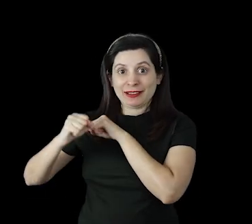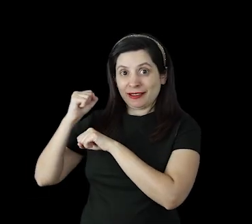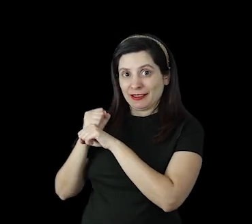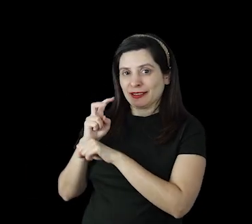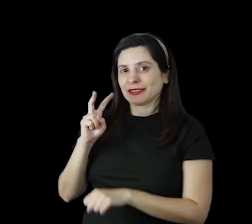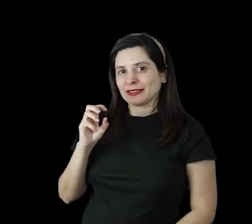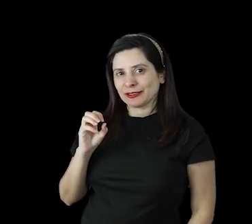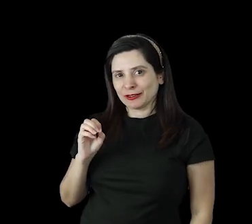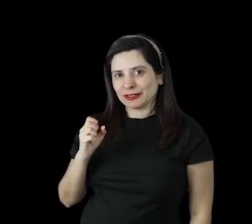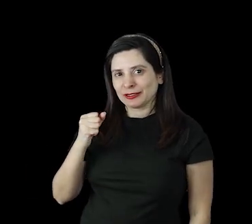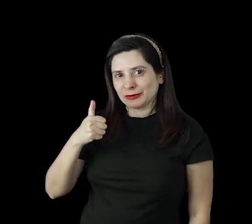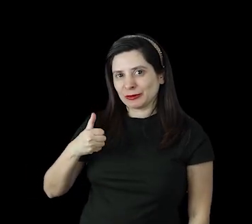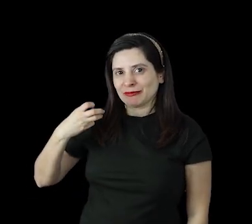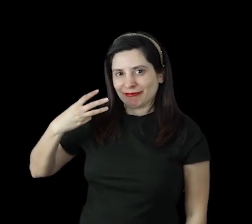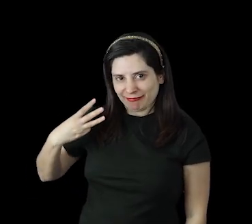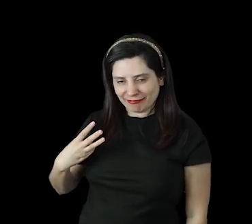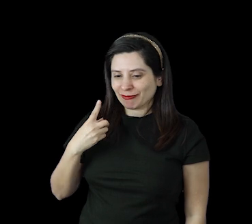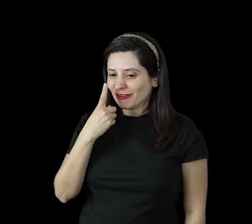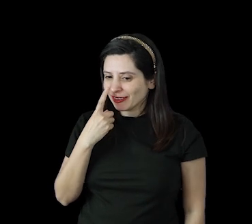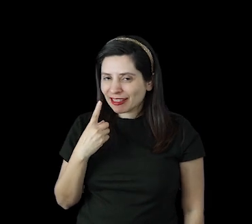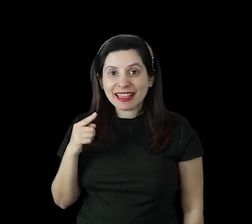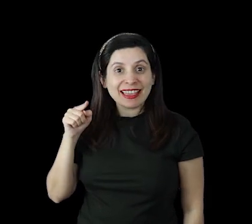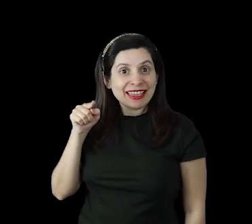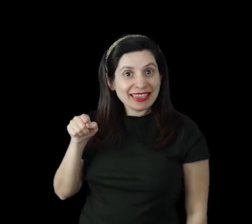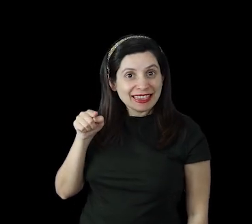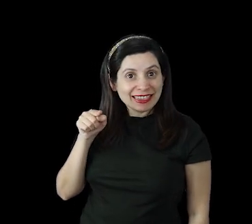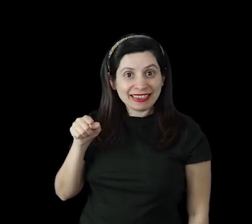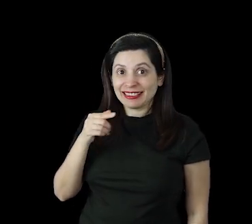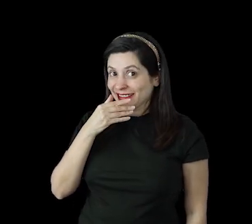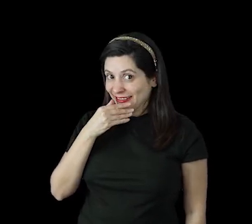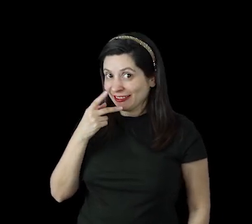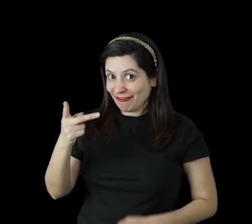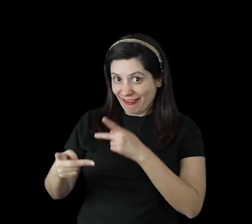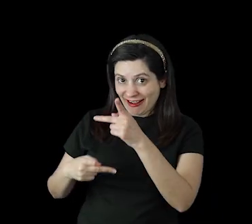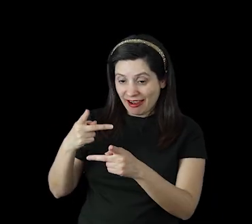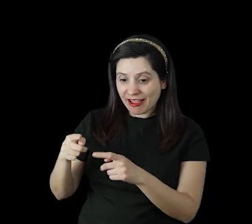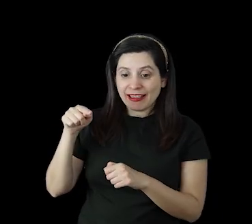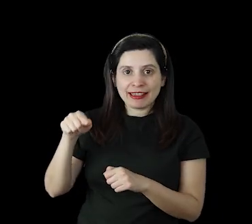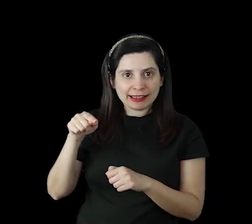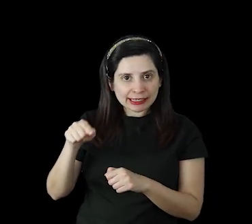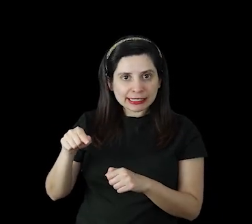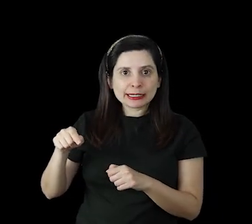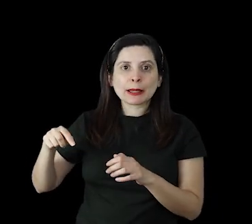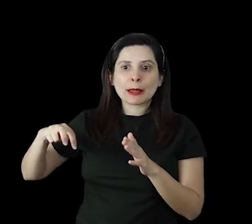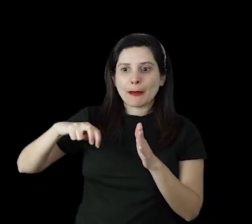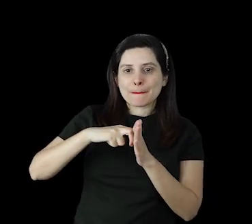2013, foi bem interessante. Ele falava que por ele ter sofrido um